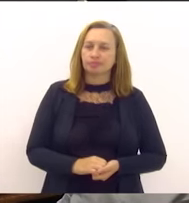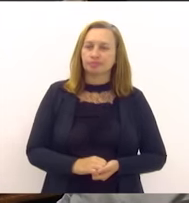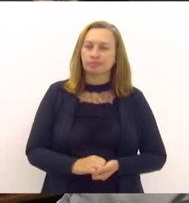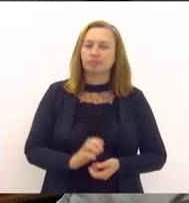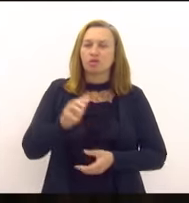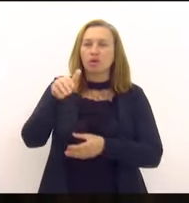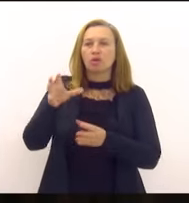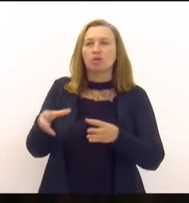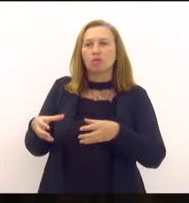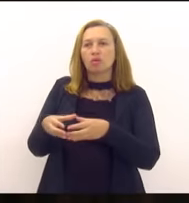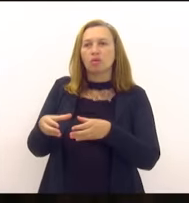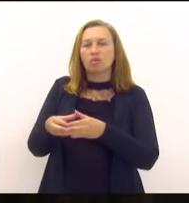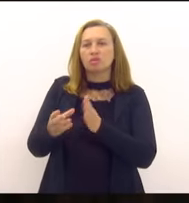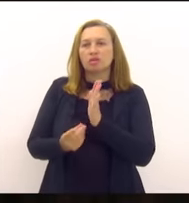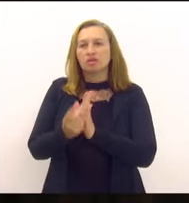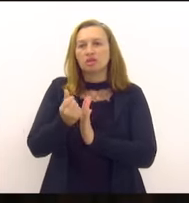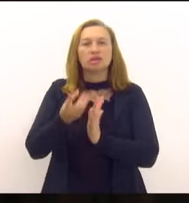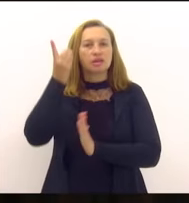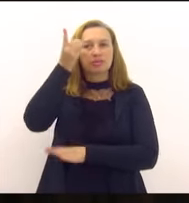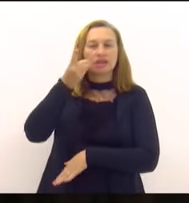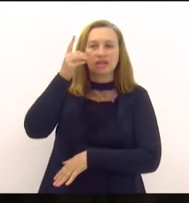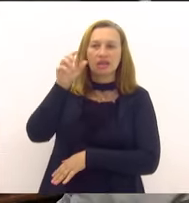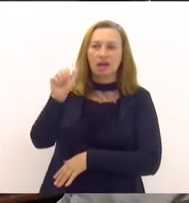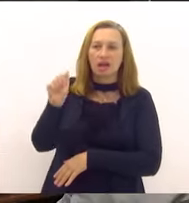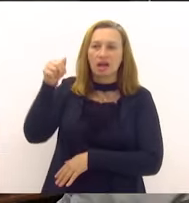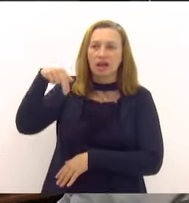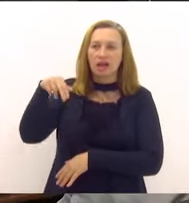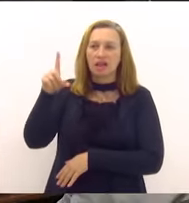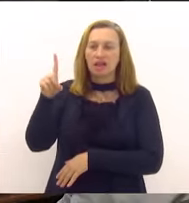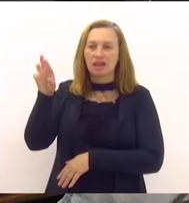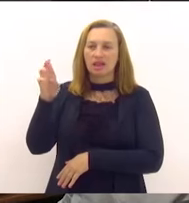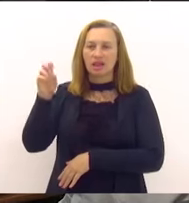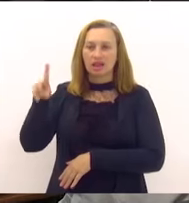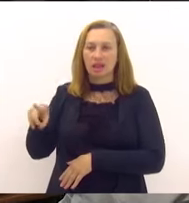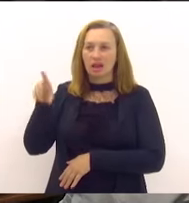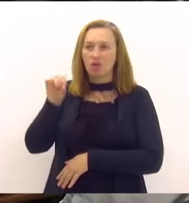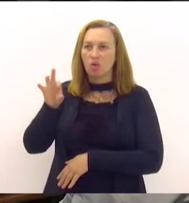Pela Comissão de Orçamento, deputado André Correia.